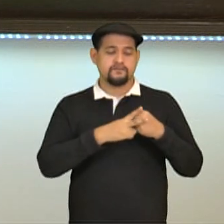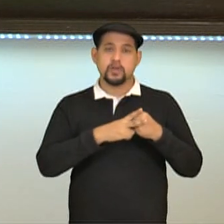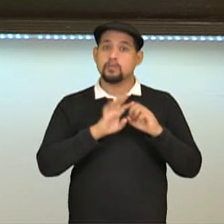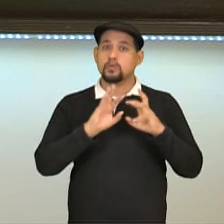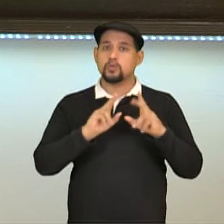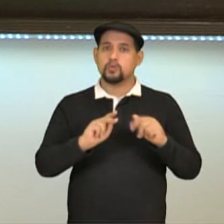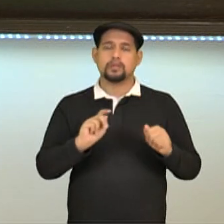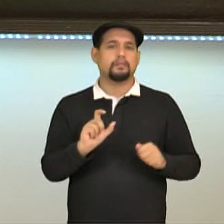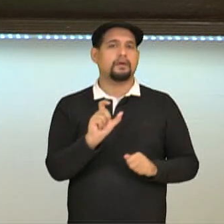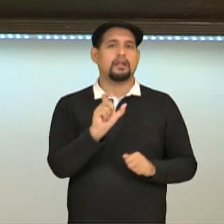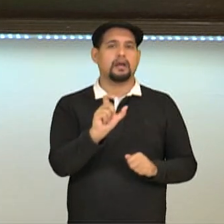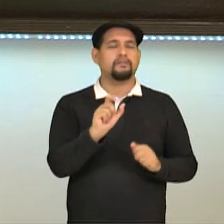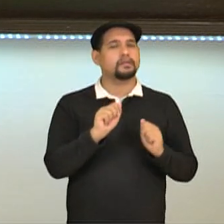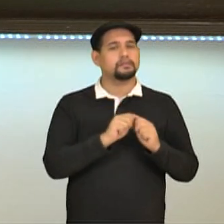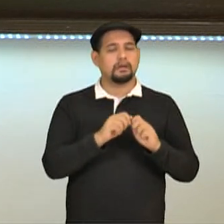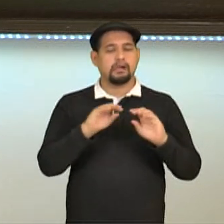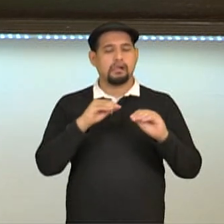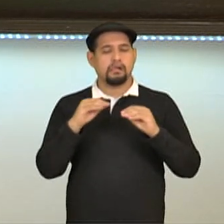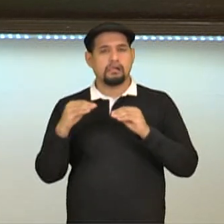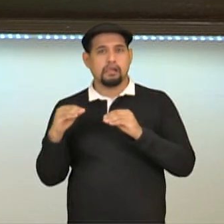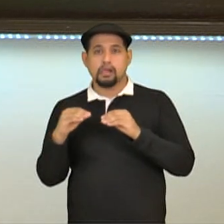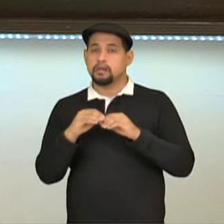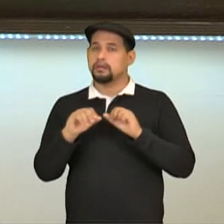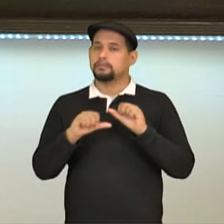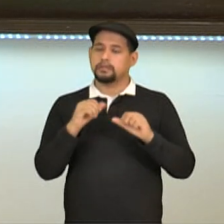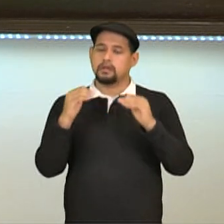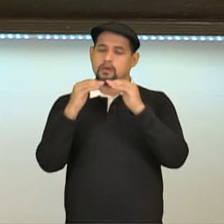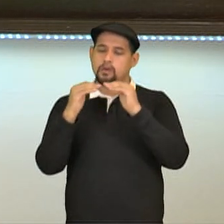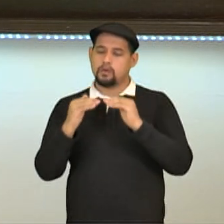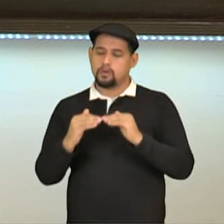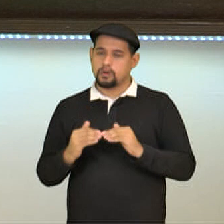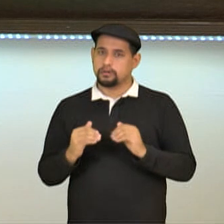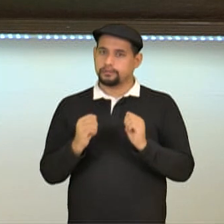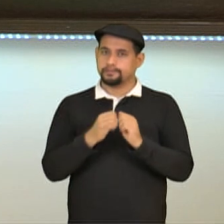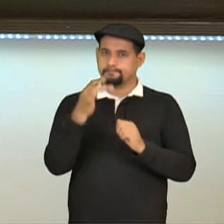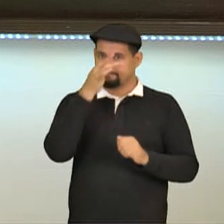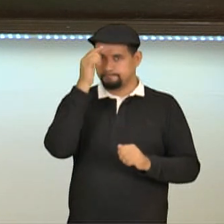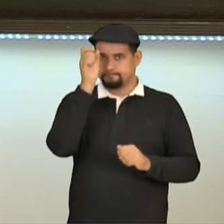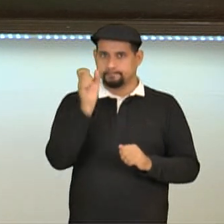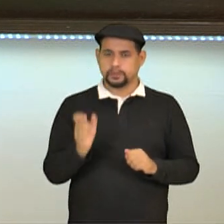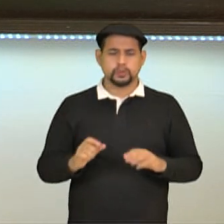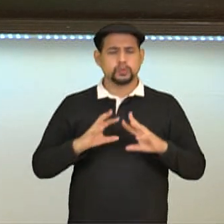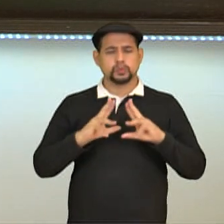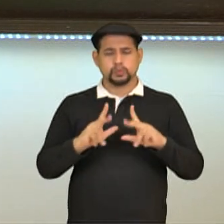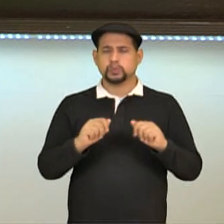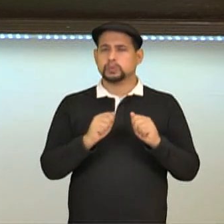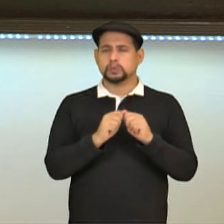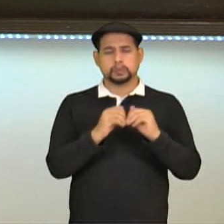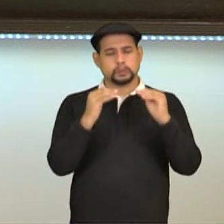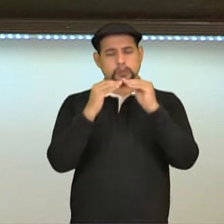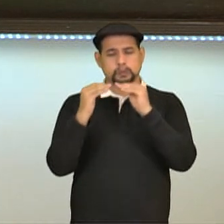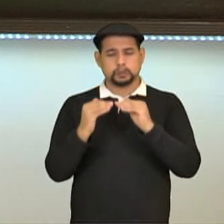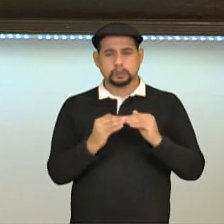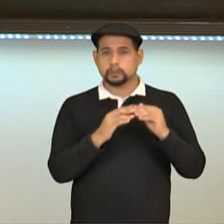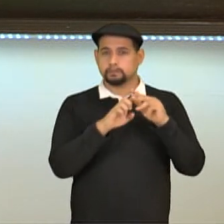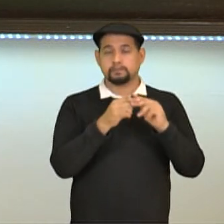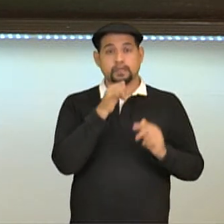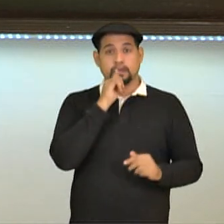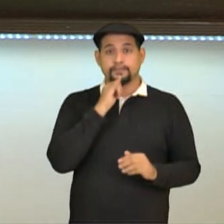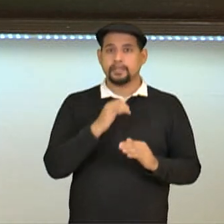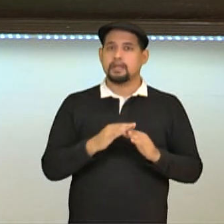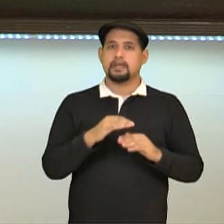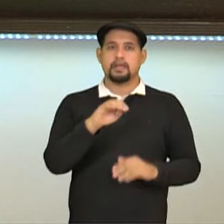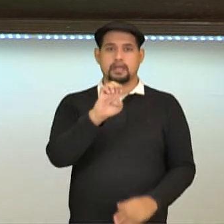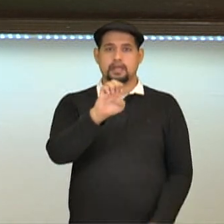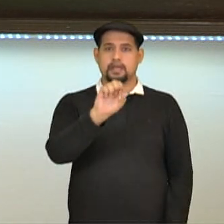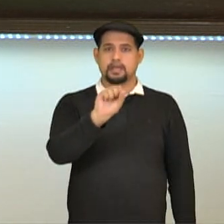que nós podemos flexibilizar para fazer a concordância com o sujeito. Então, é tudo que dá para conjugar, né? Estudar é